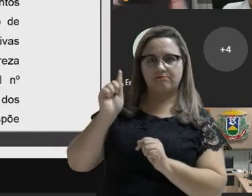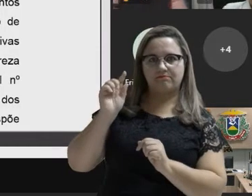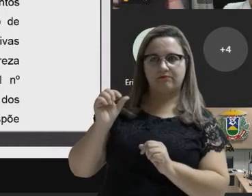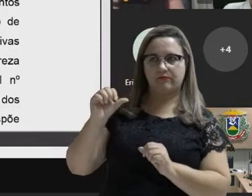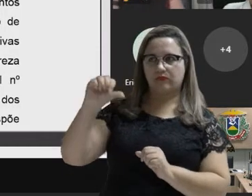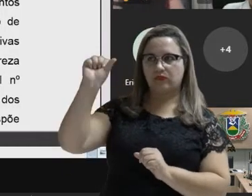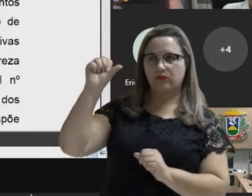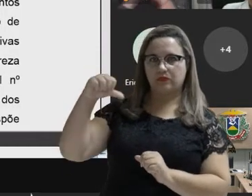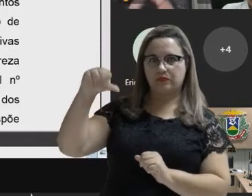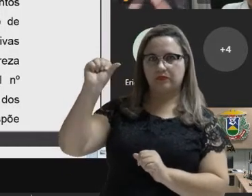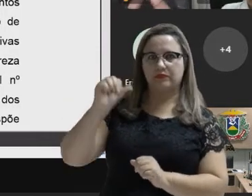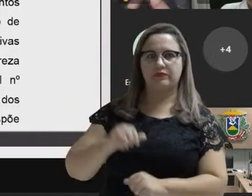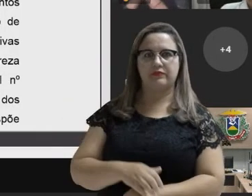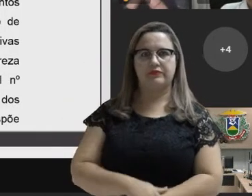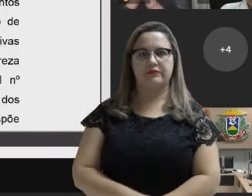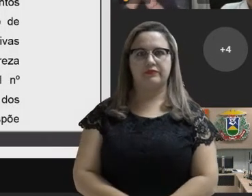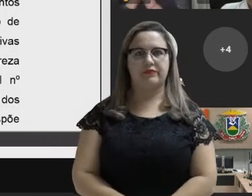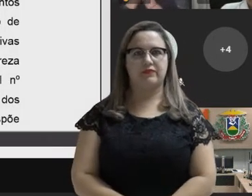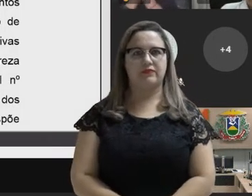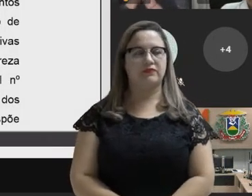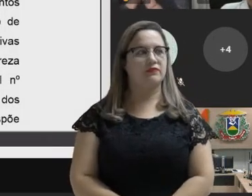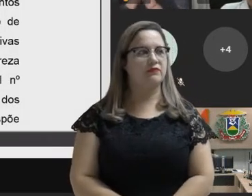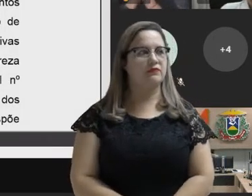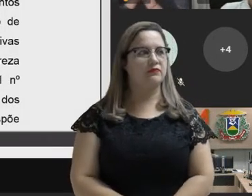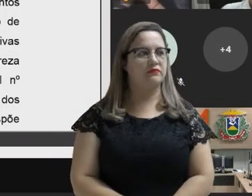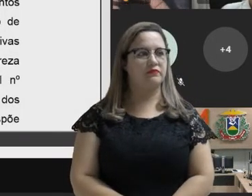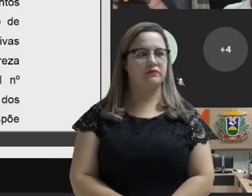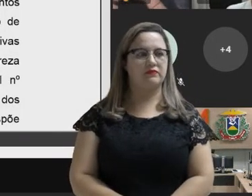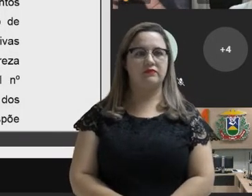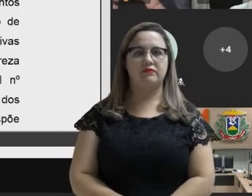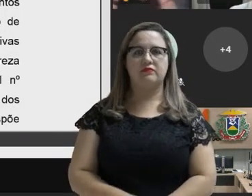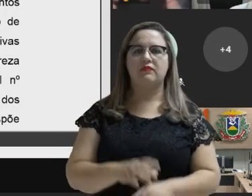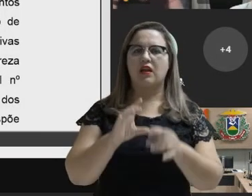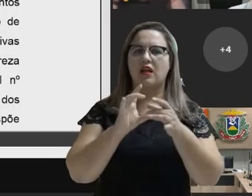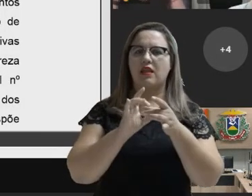Concessão de áreas.